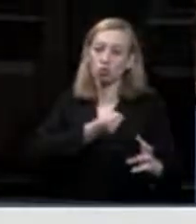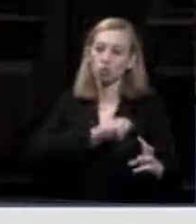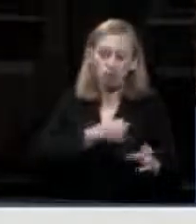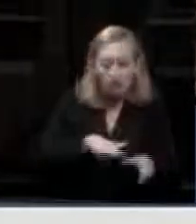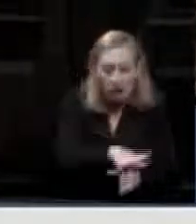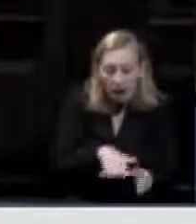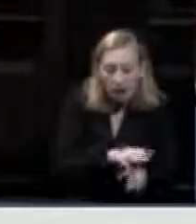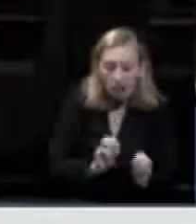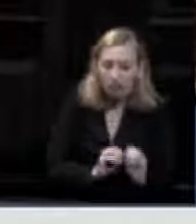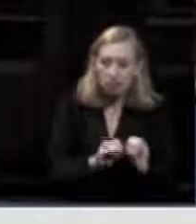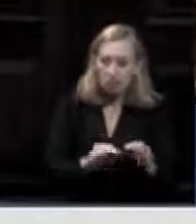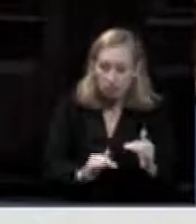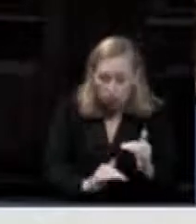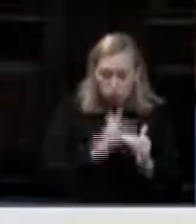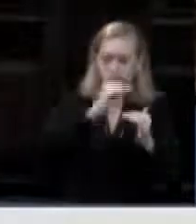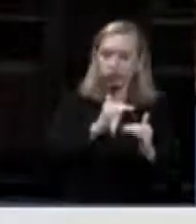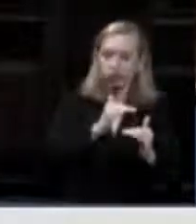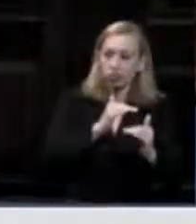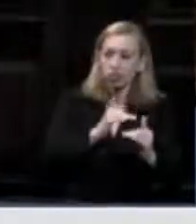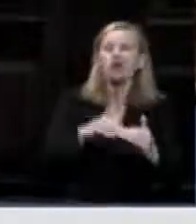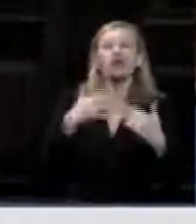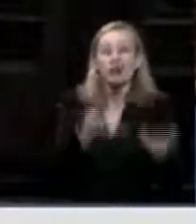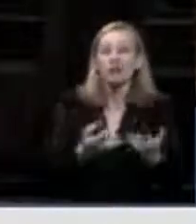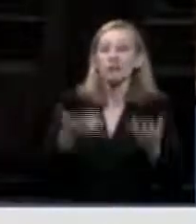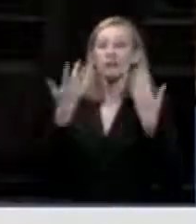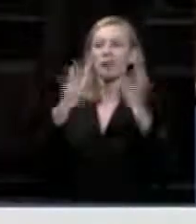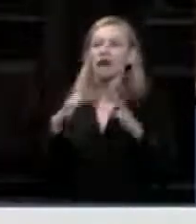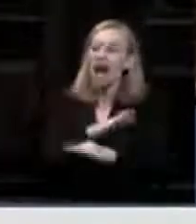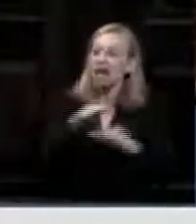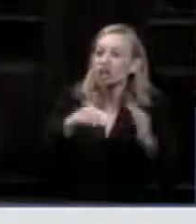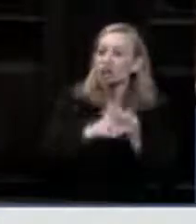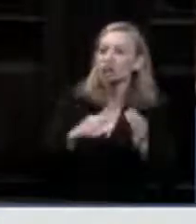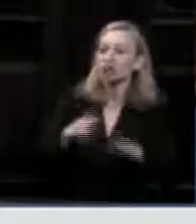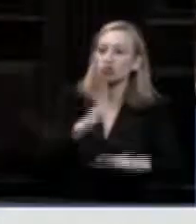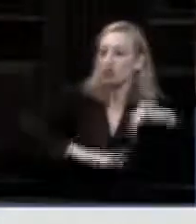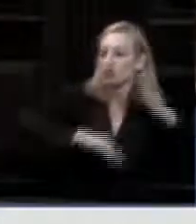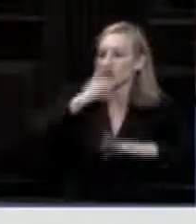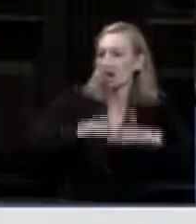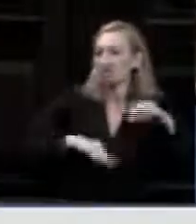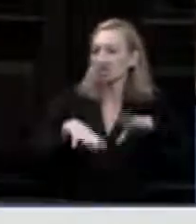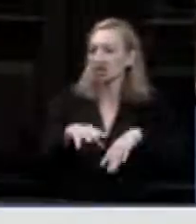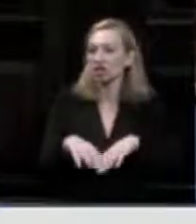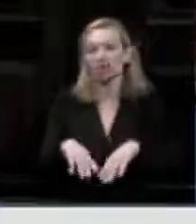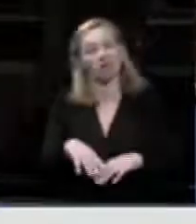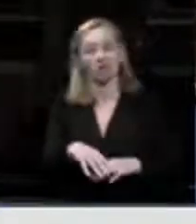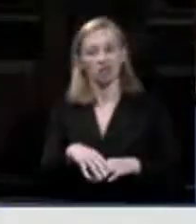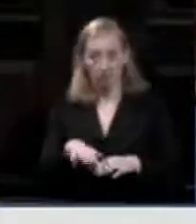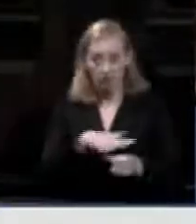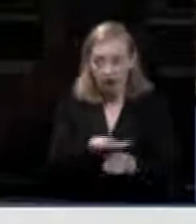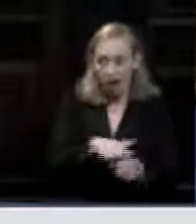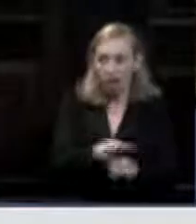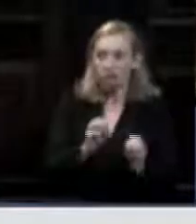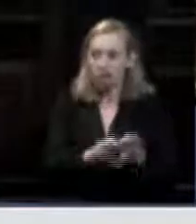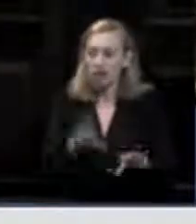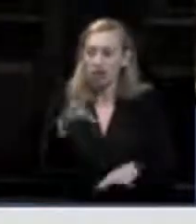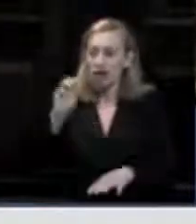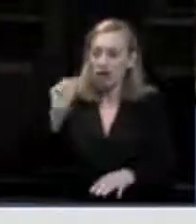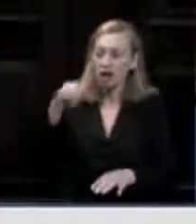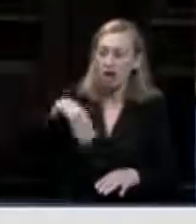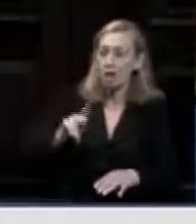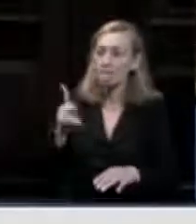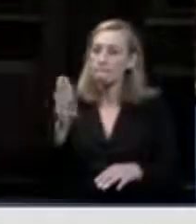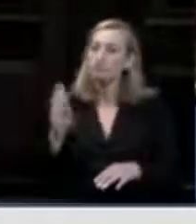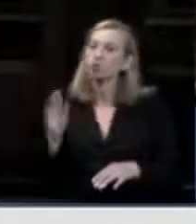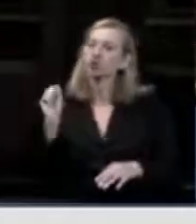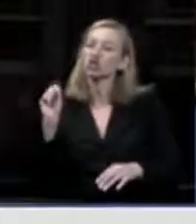além das metas. Então quero parabenizar a todos os profissionais da área de educação de Cambuci. Faço mesmo também com outros